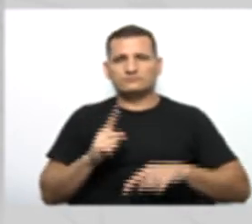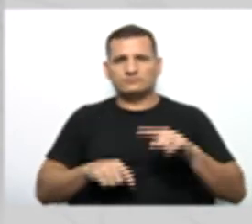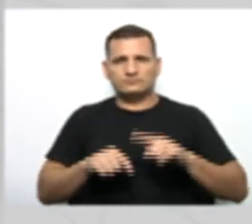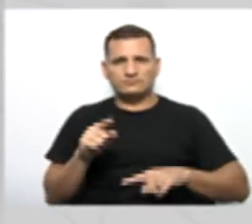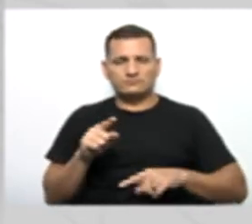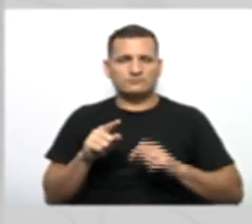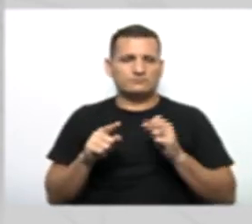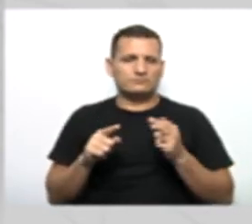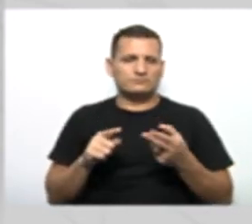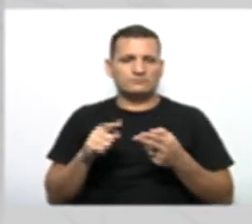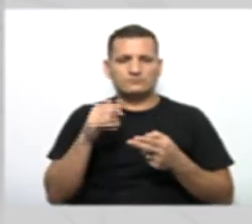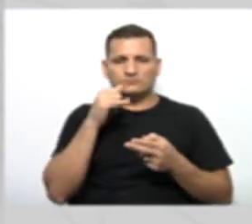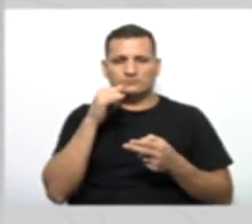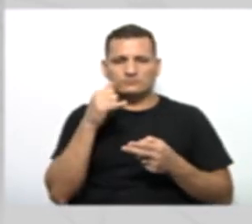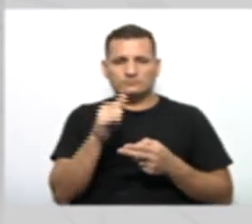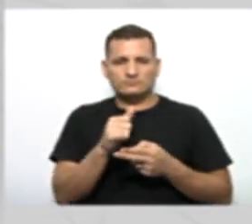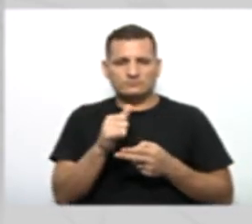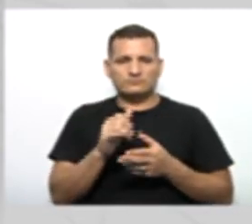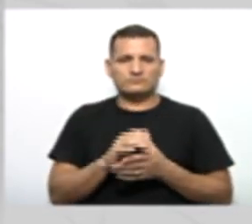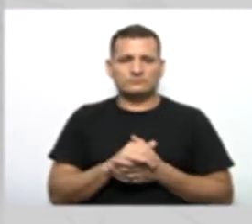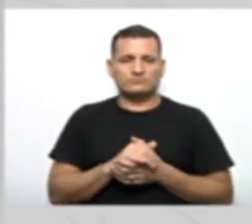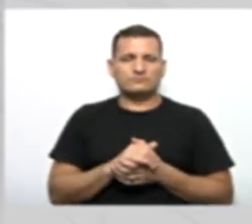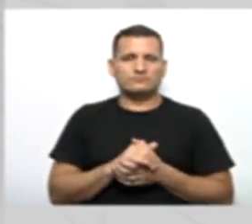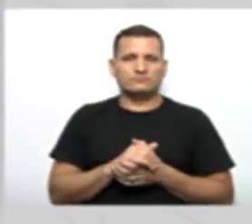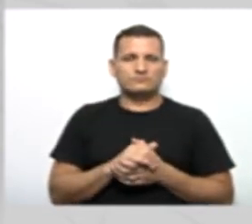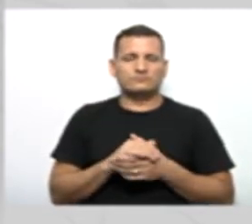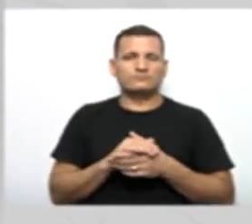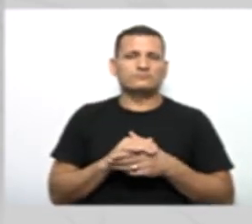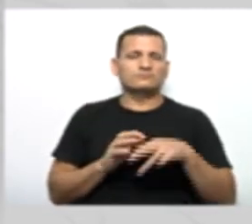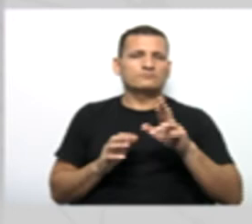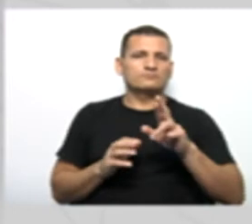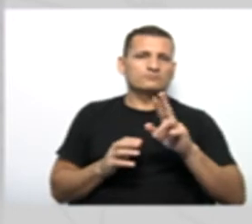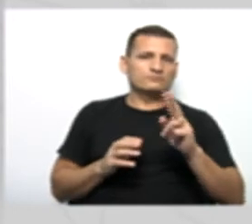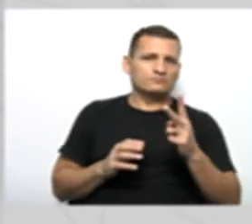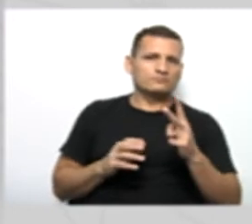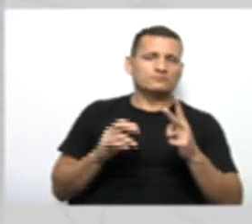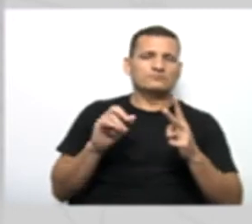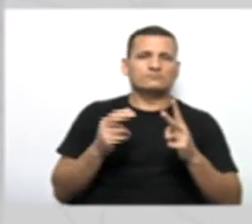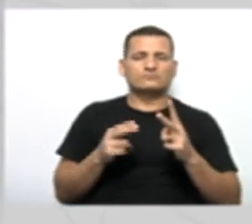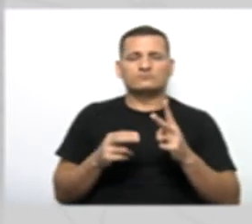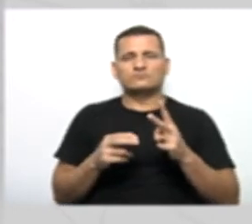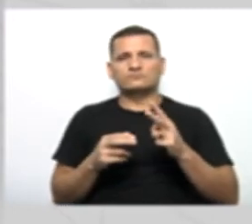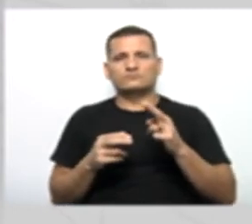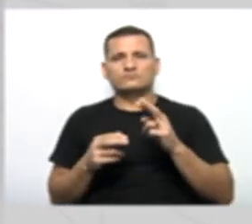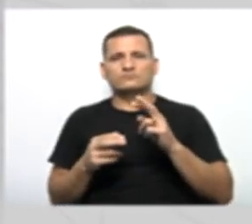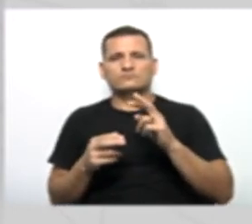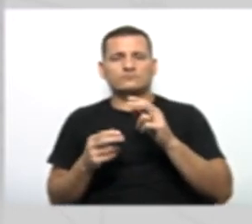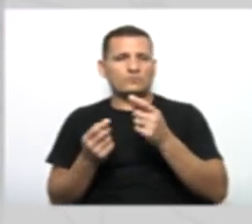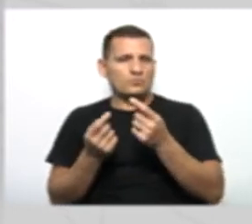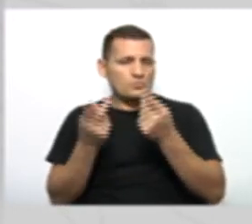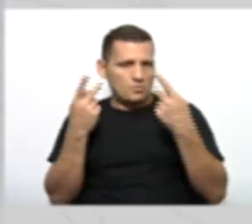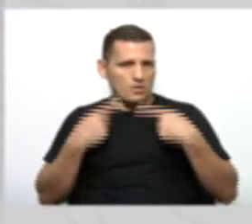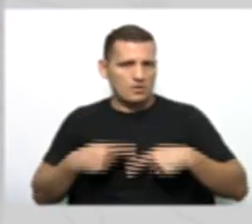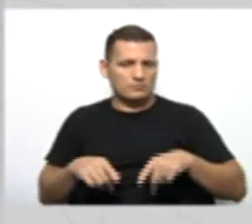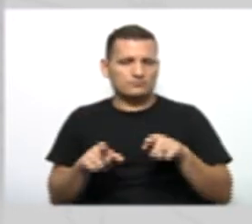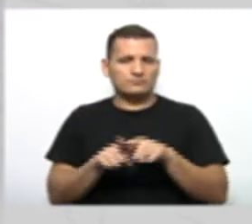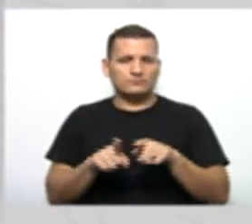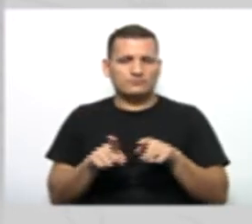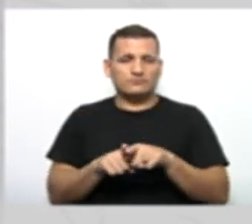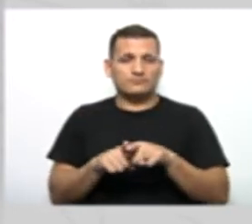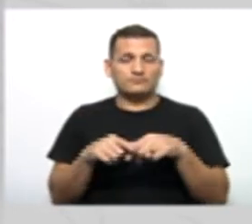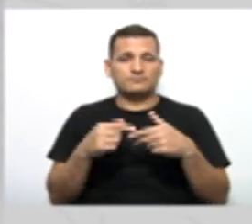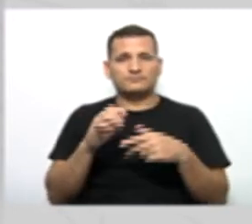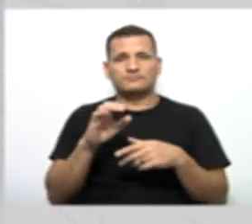recursos financeiros e humanos para reduzir custos econômicos e ambiental das empresas. Ou seja, a